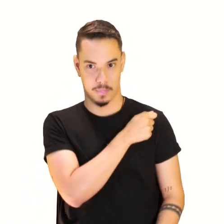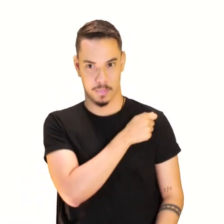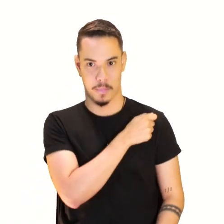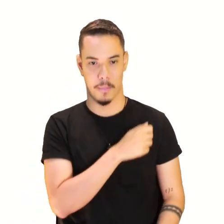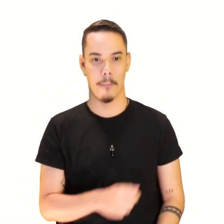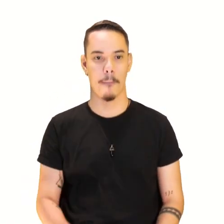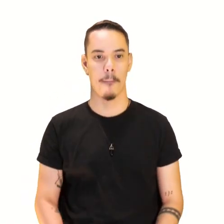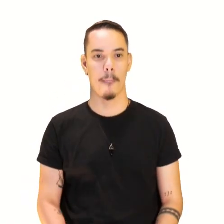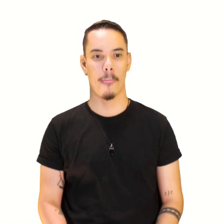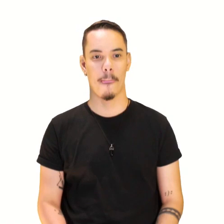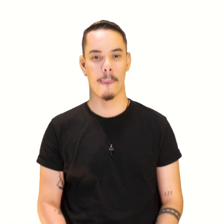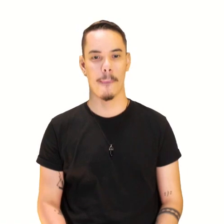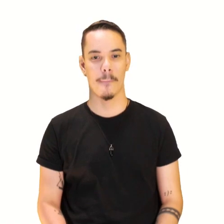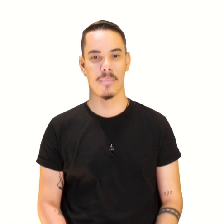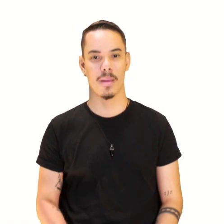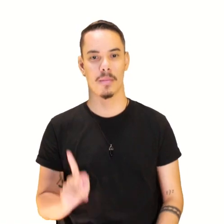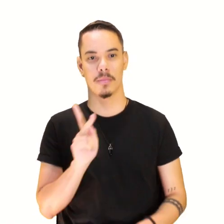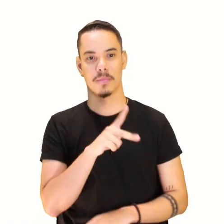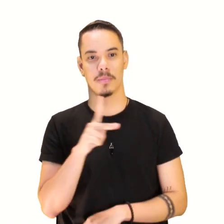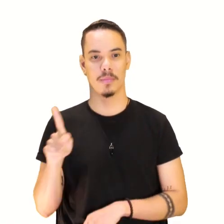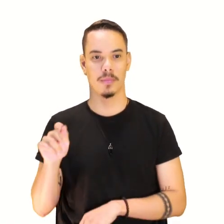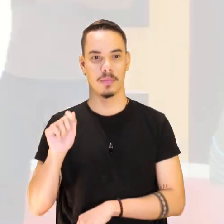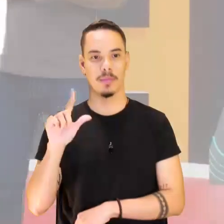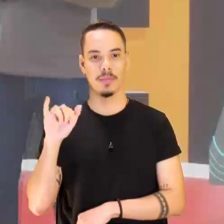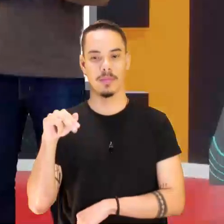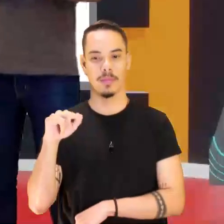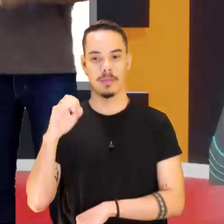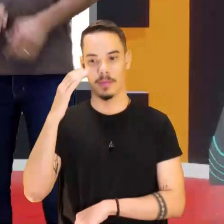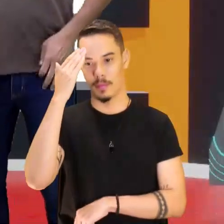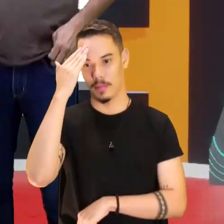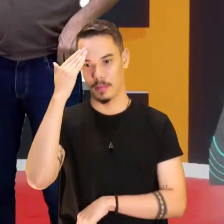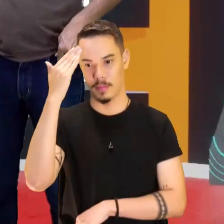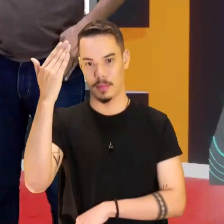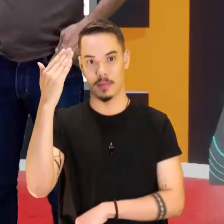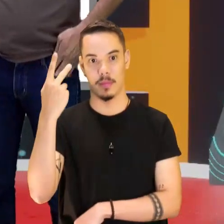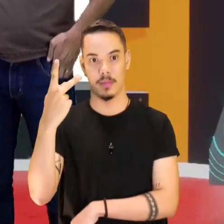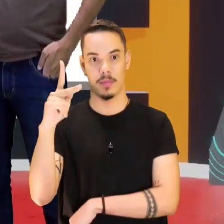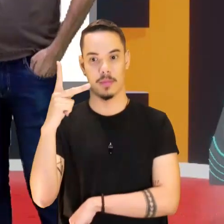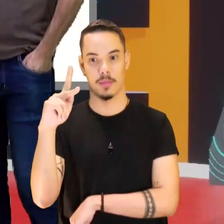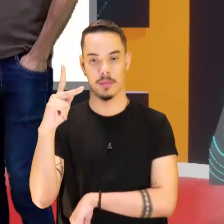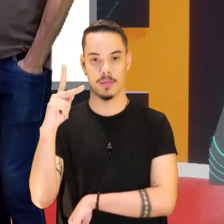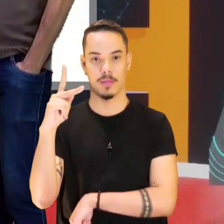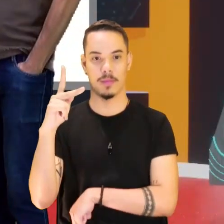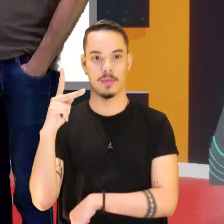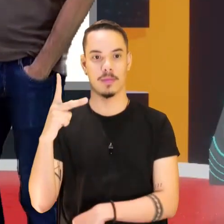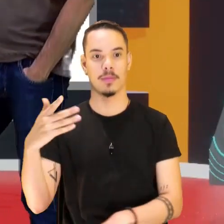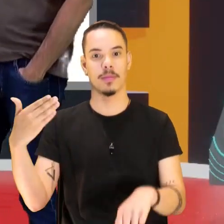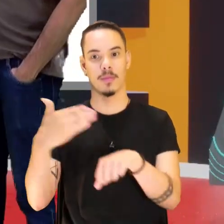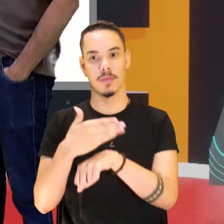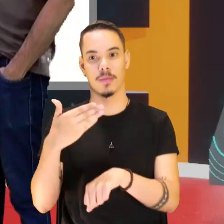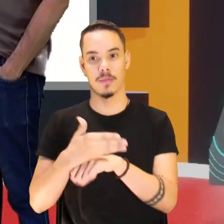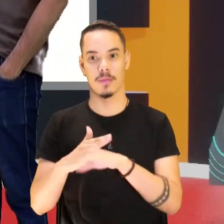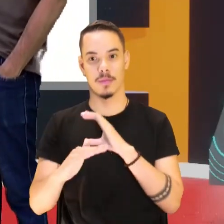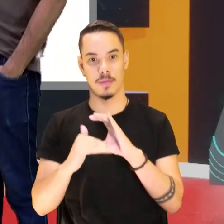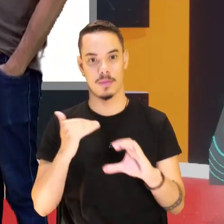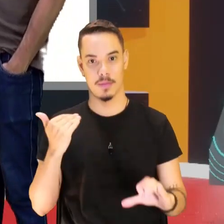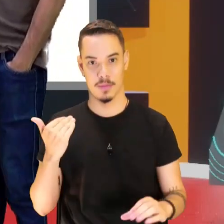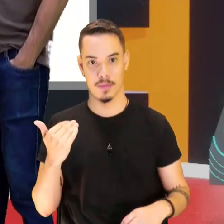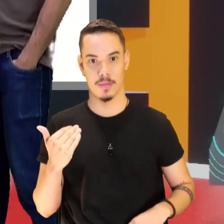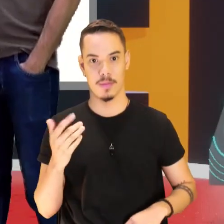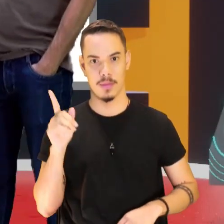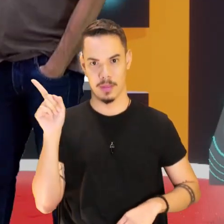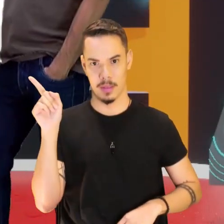seus nossos alunos professora Aline muito grata pela sua participação aí enviando acho que eu fui mais